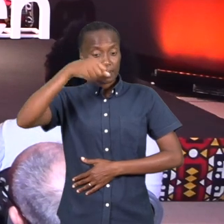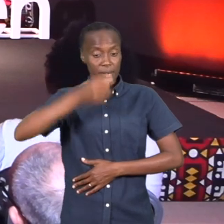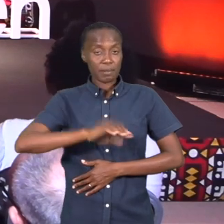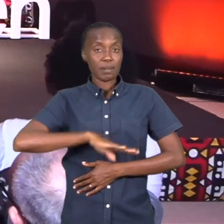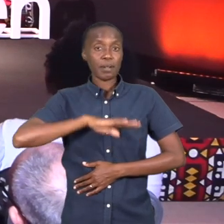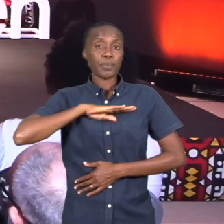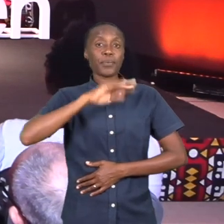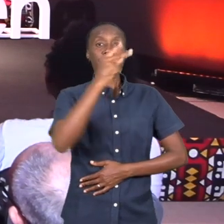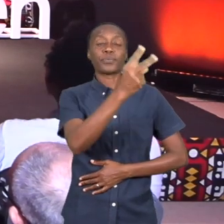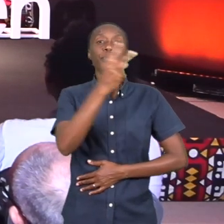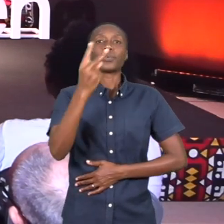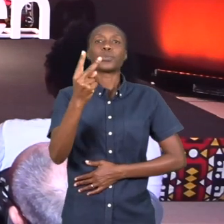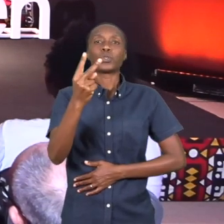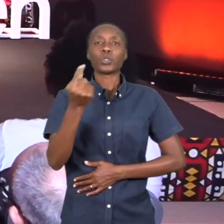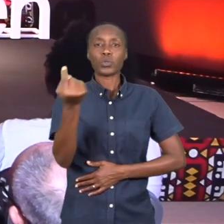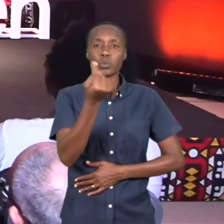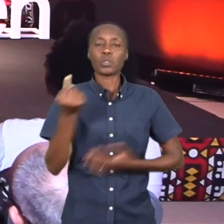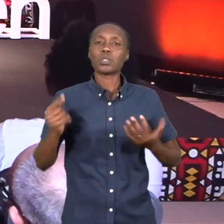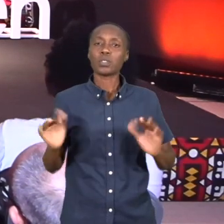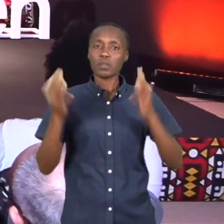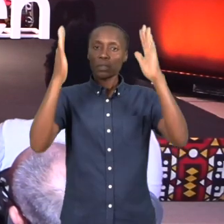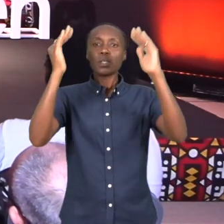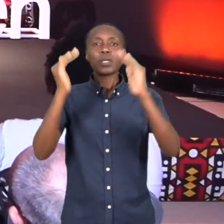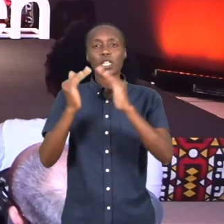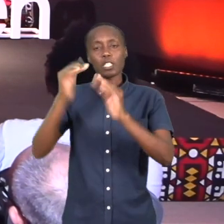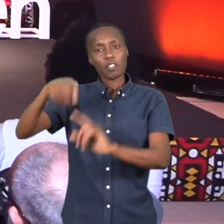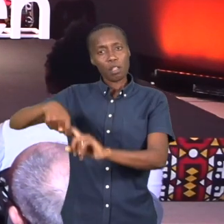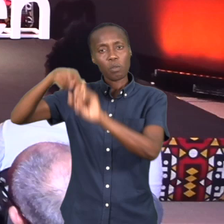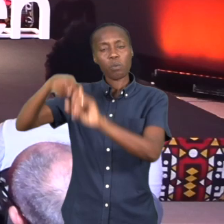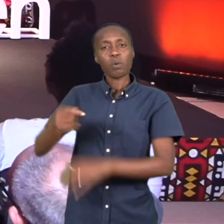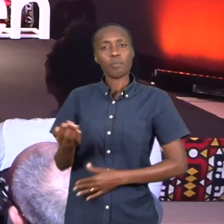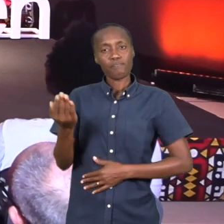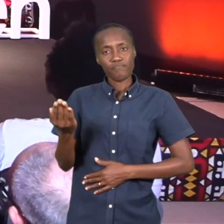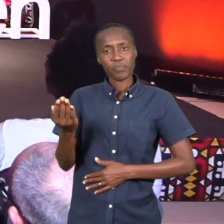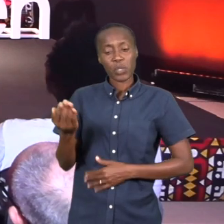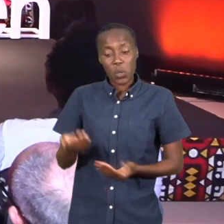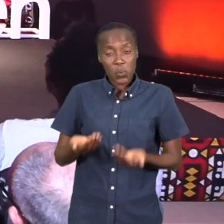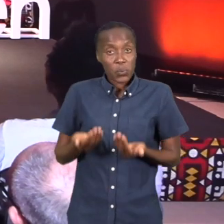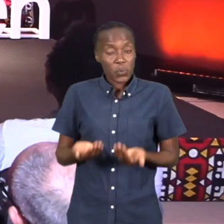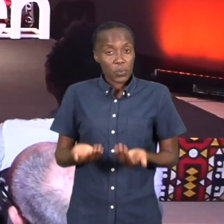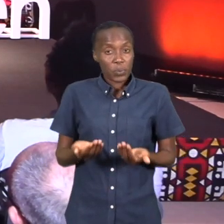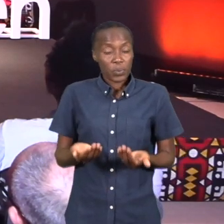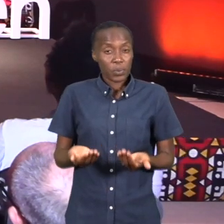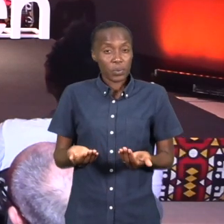22 anos que vive sozinha. Mas hoje, pelo menos hoje,